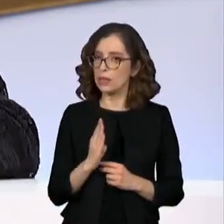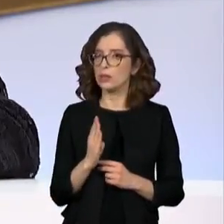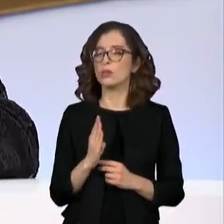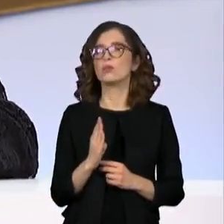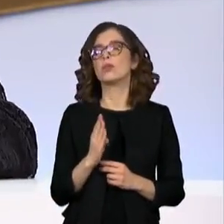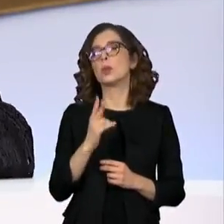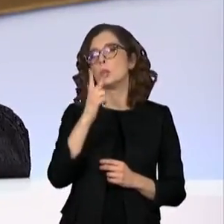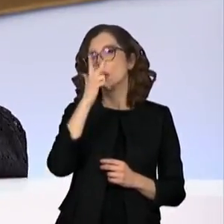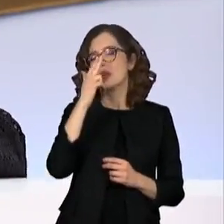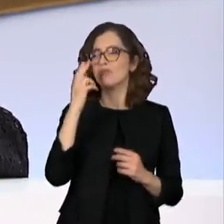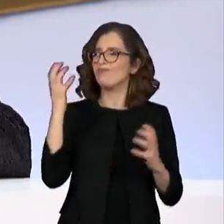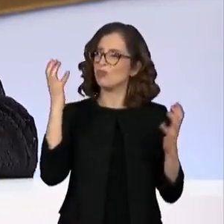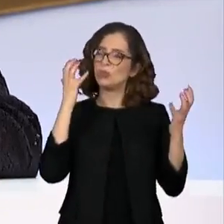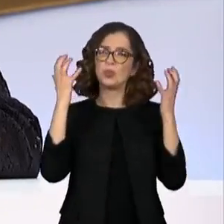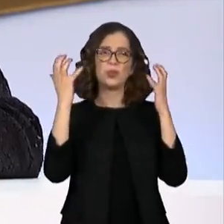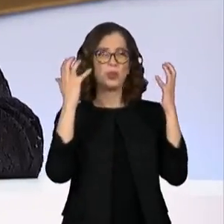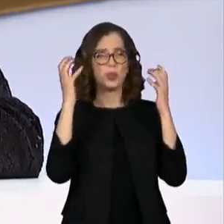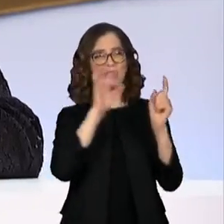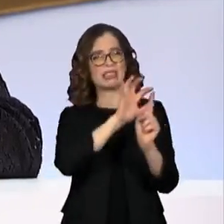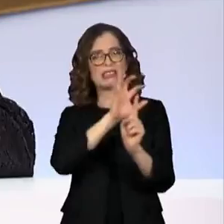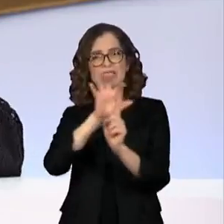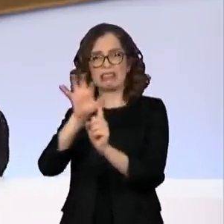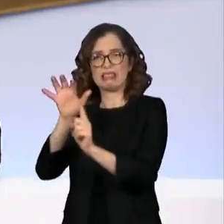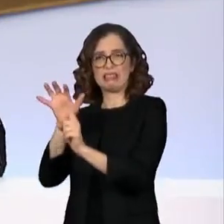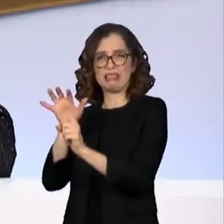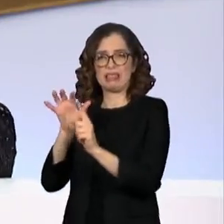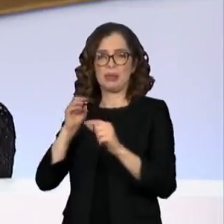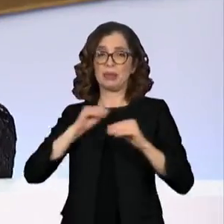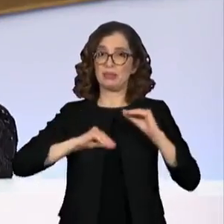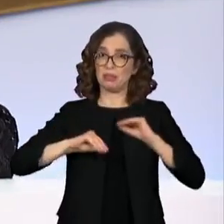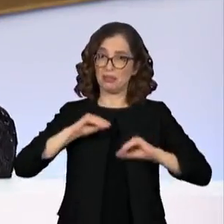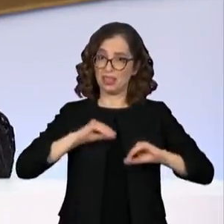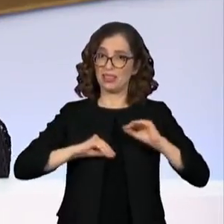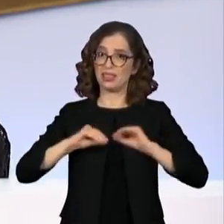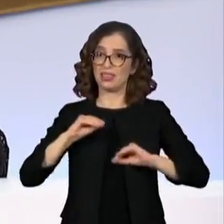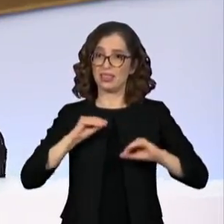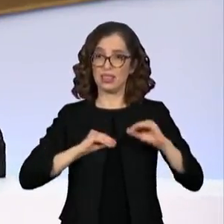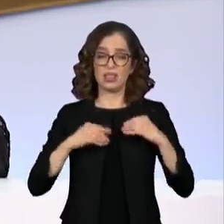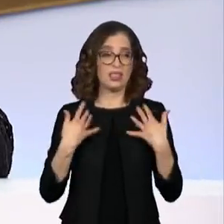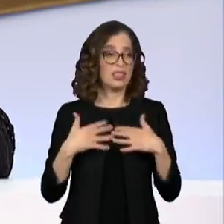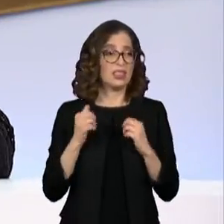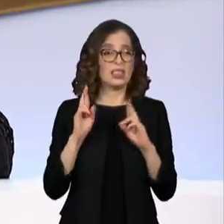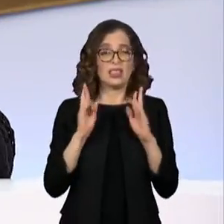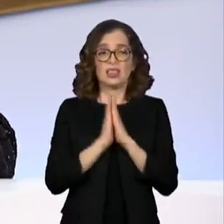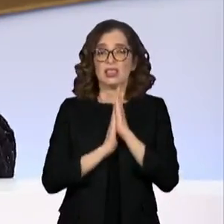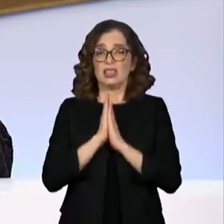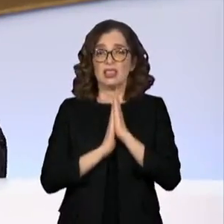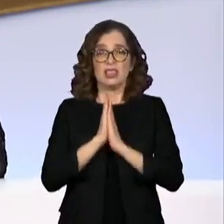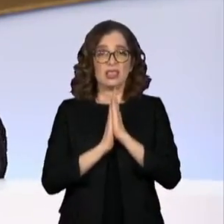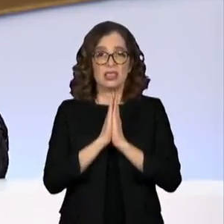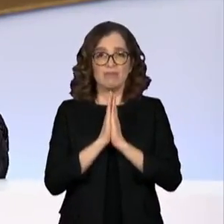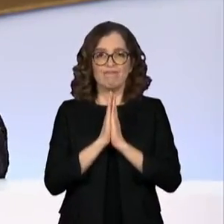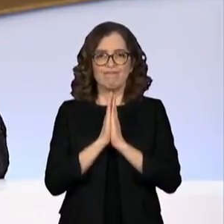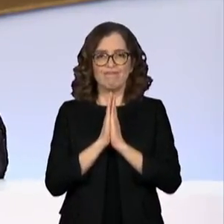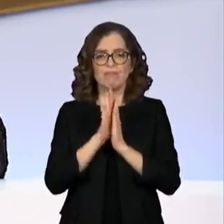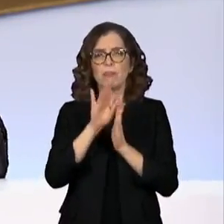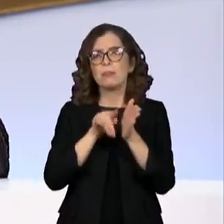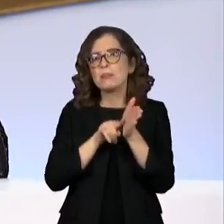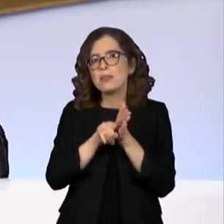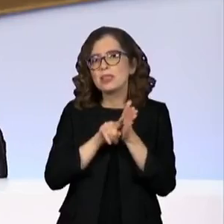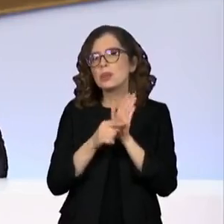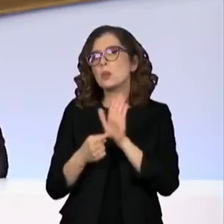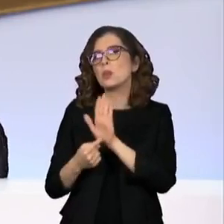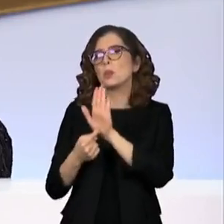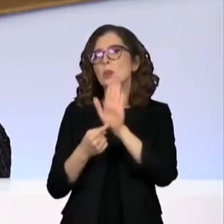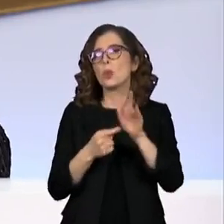cada vez mais deprimido, cada vez mais ansioso. Nessa mesma pesquisa, eles falam que no ambiente de trabalho,